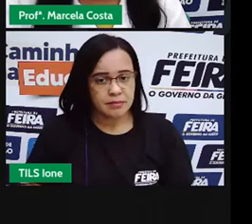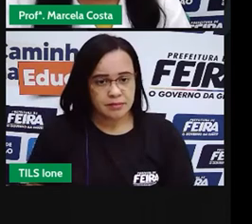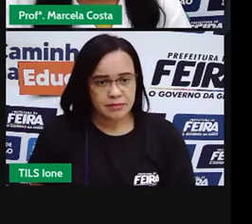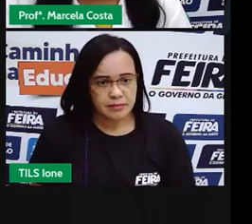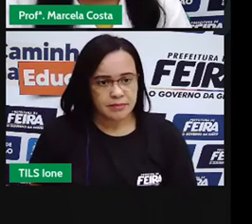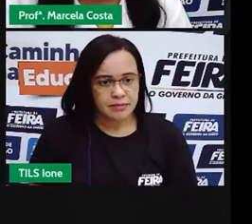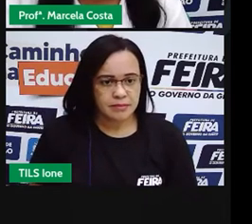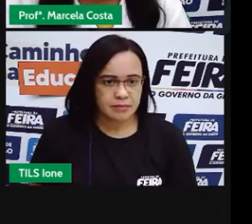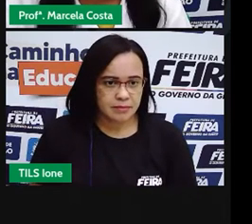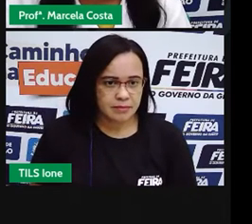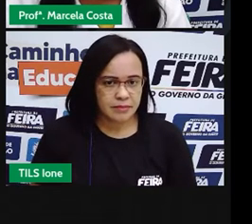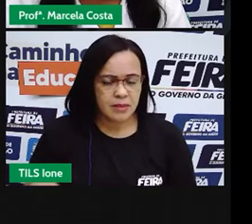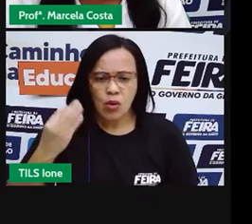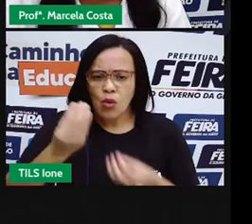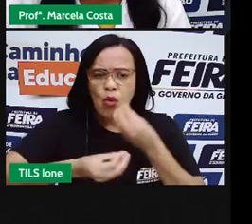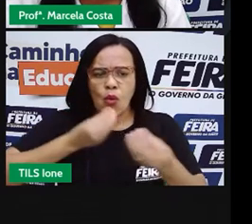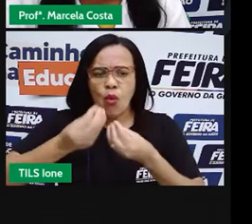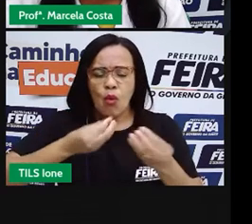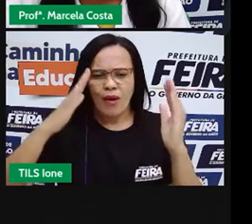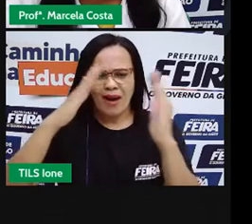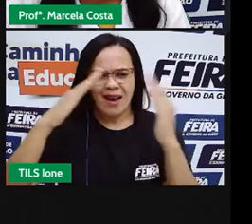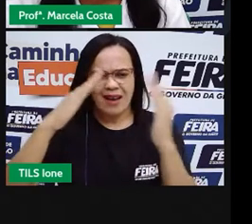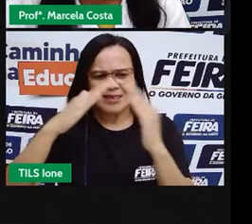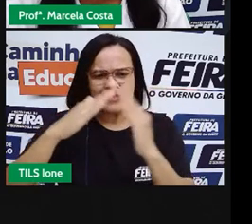Oi como é que você